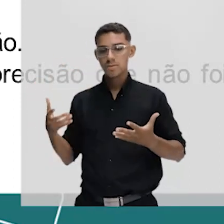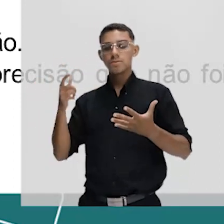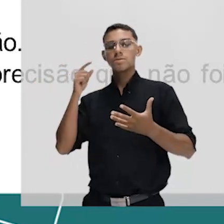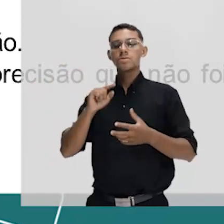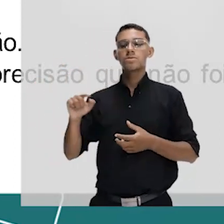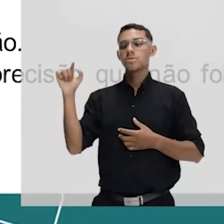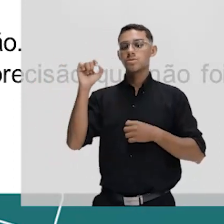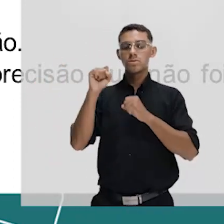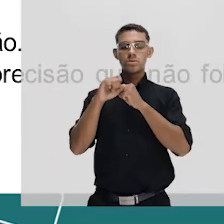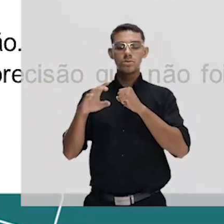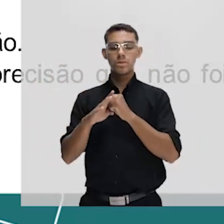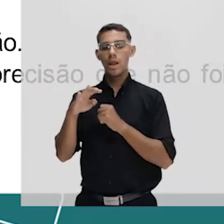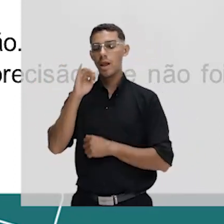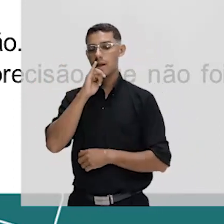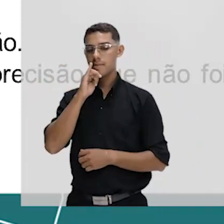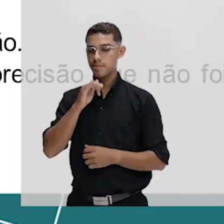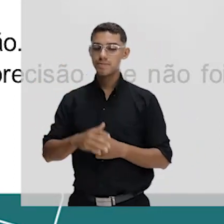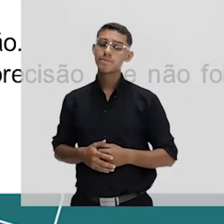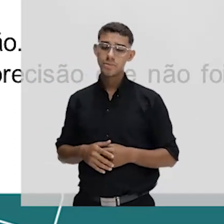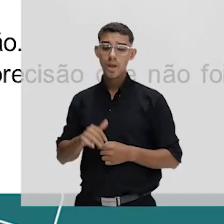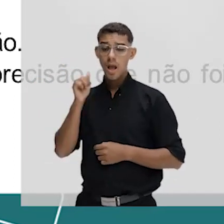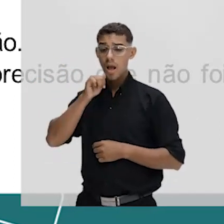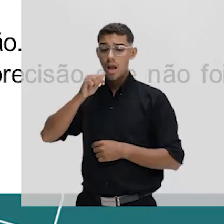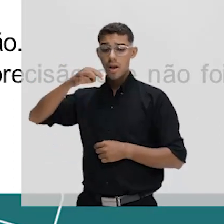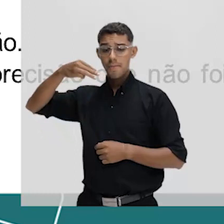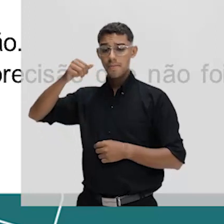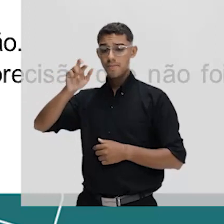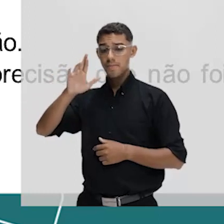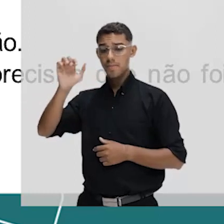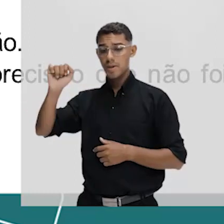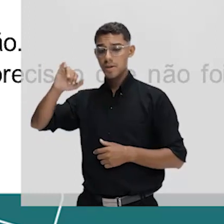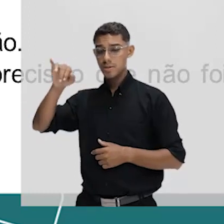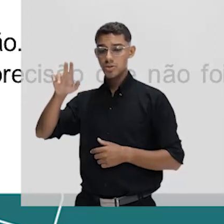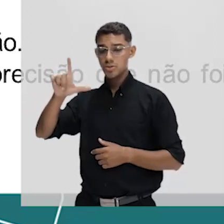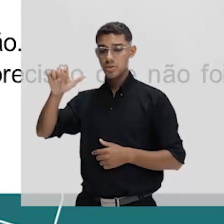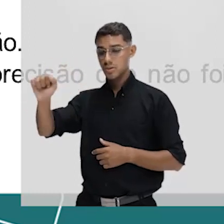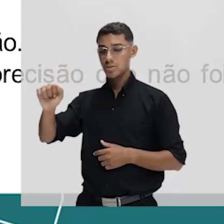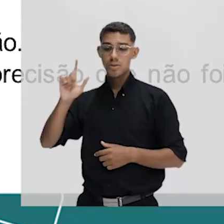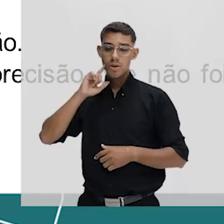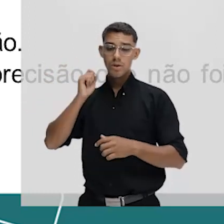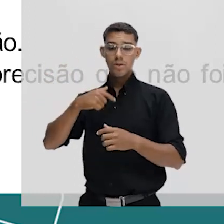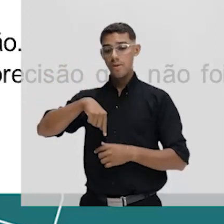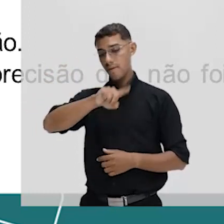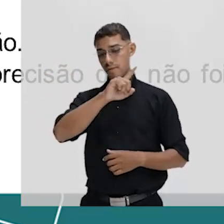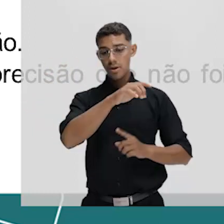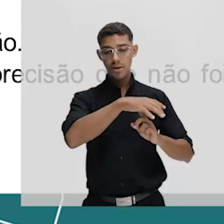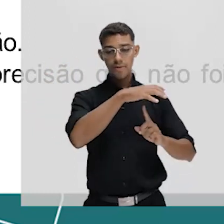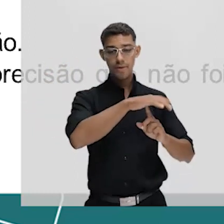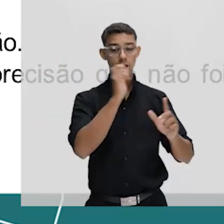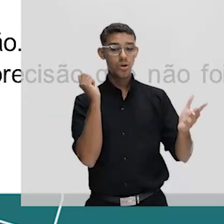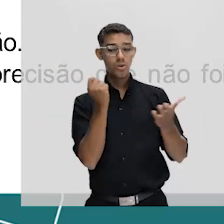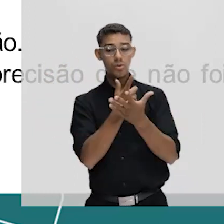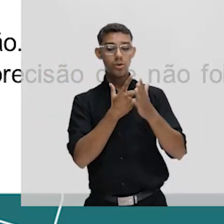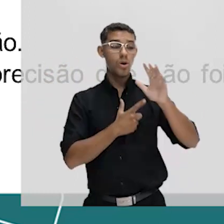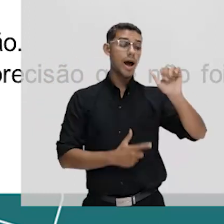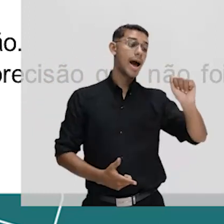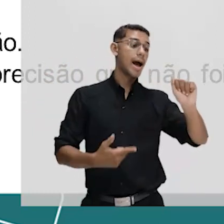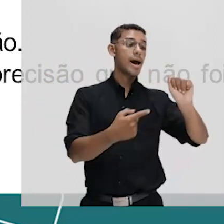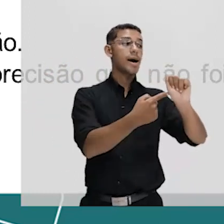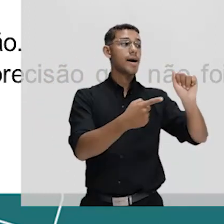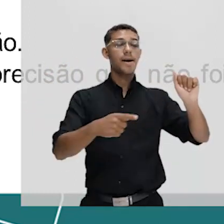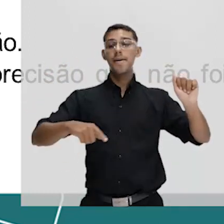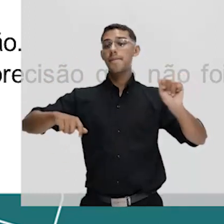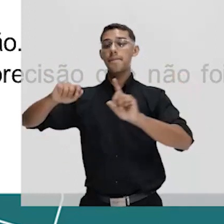substantivos que seguem. Exemplo 1. Maria Júlia foi à feira e comprou a banana, né? Então, é uma banana, está ali de forma